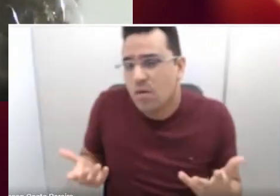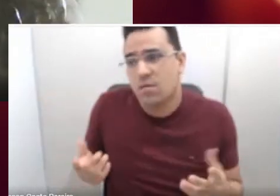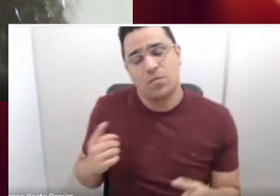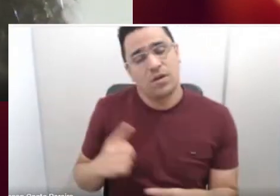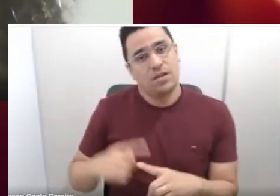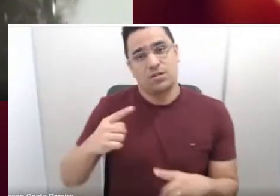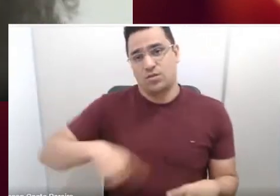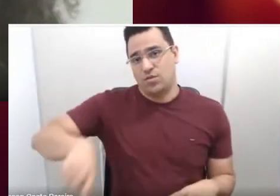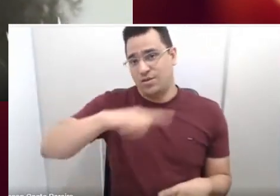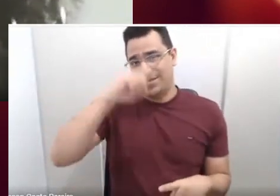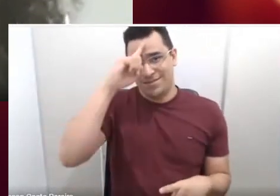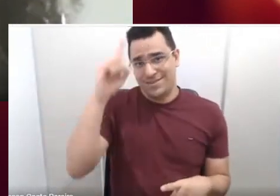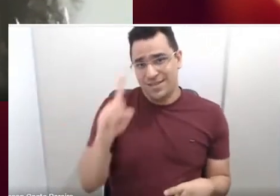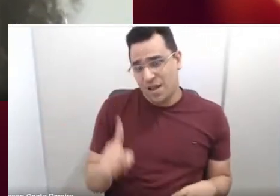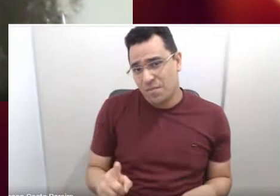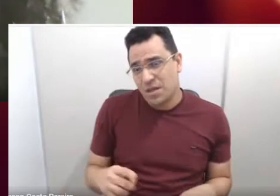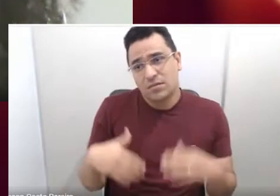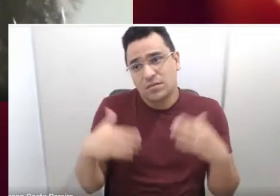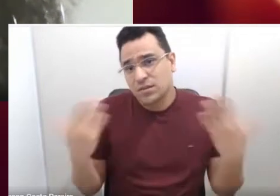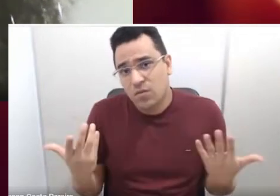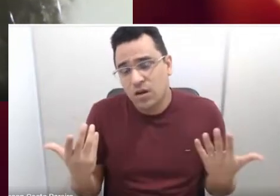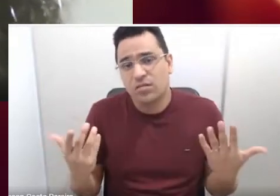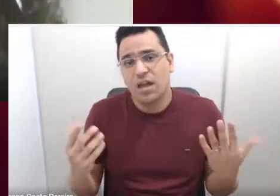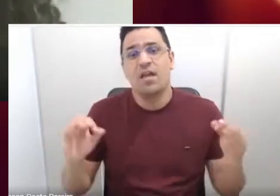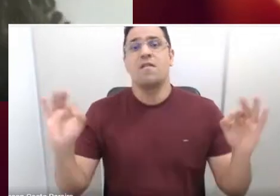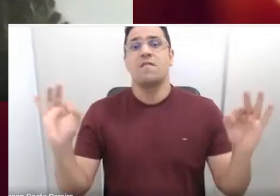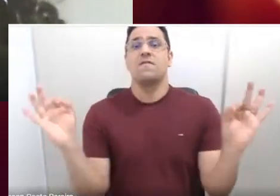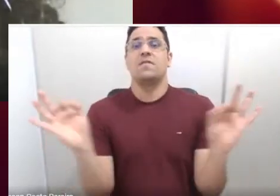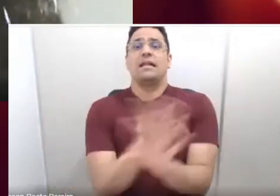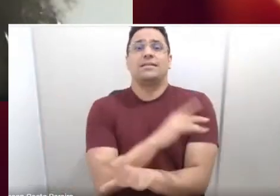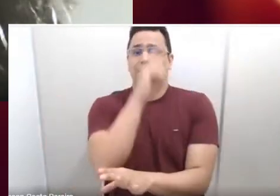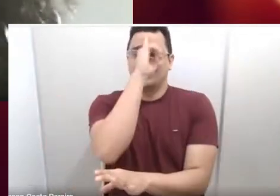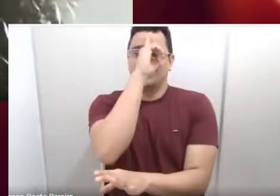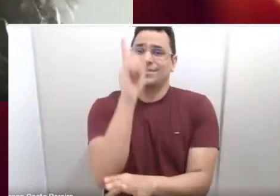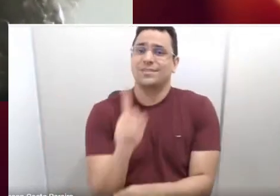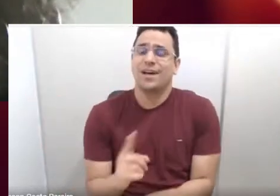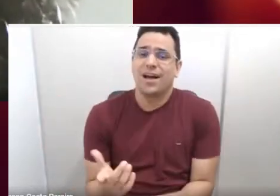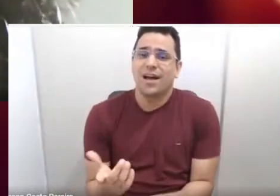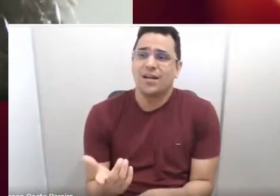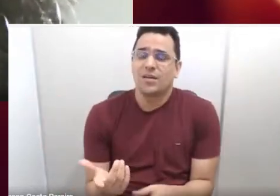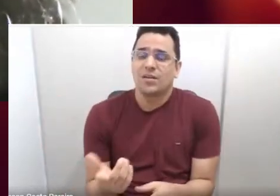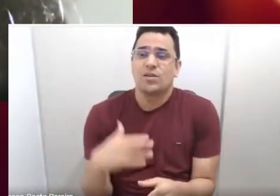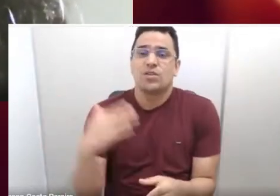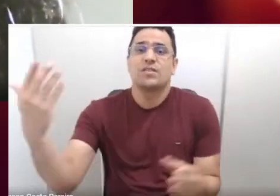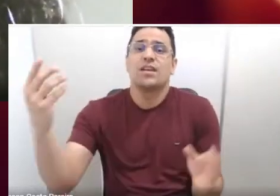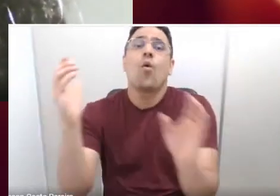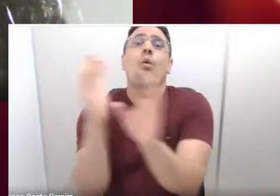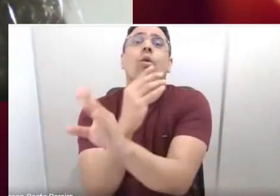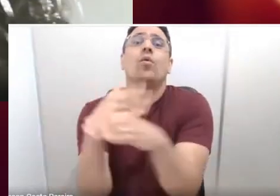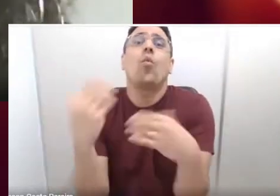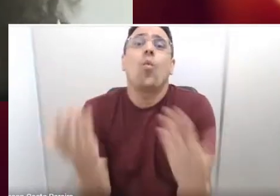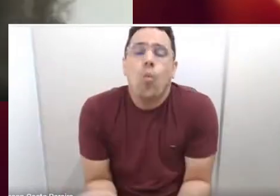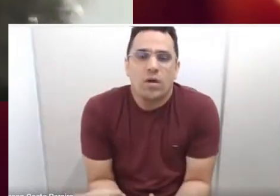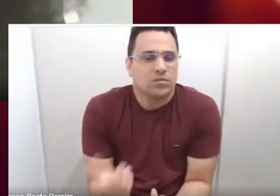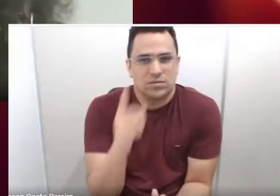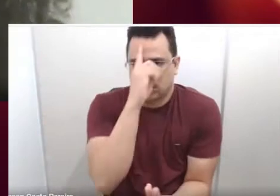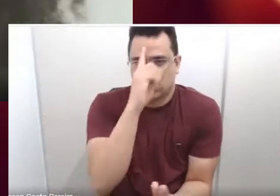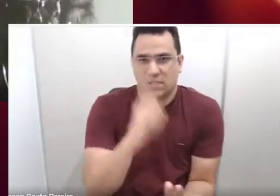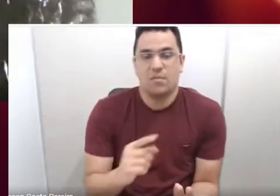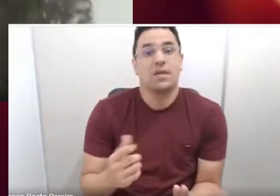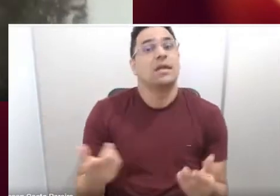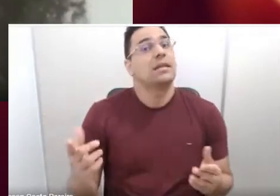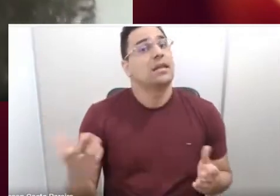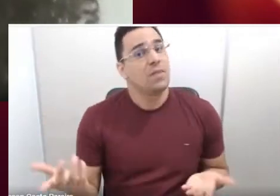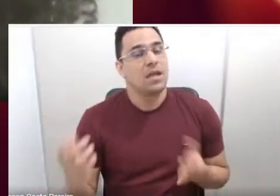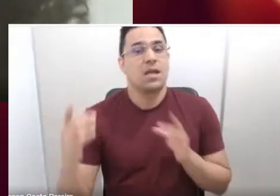né, de quando é que isso vai finalizar, e aí fica também como um feedback para quem está